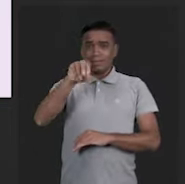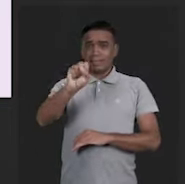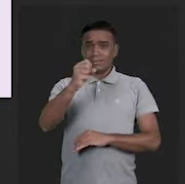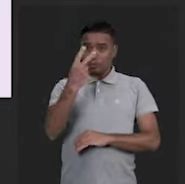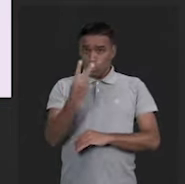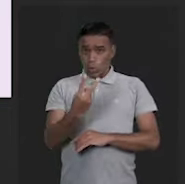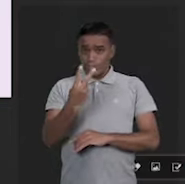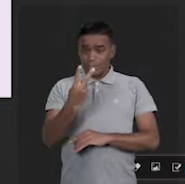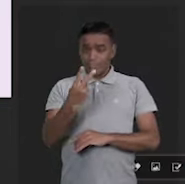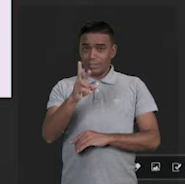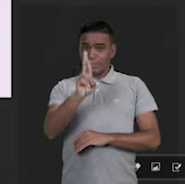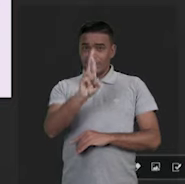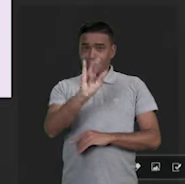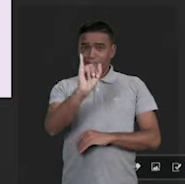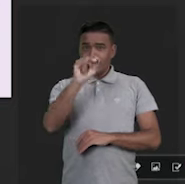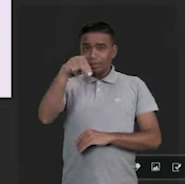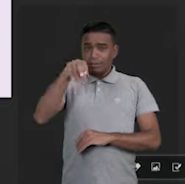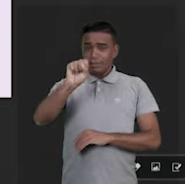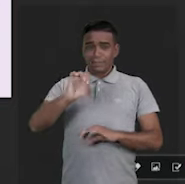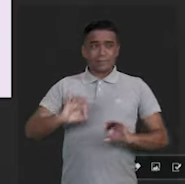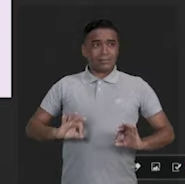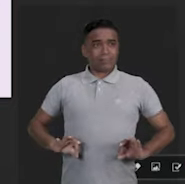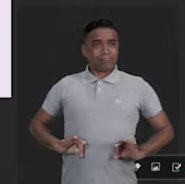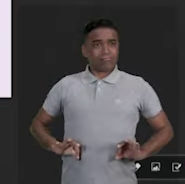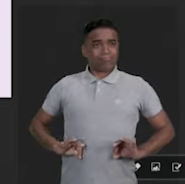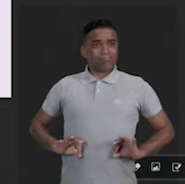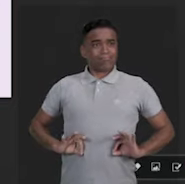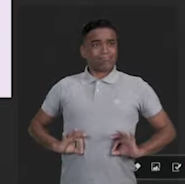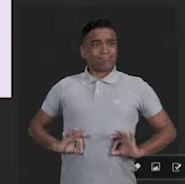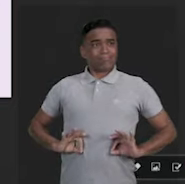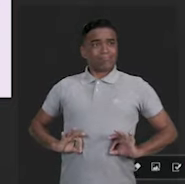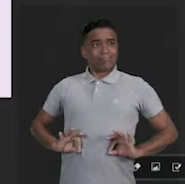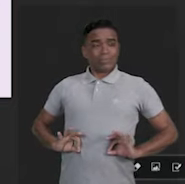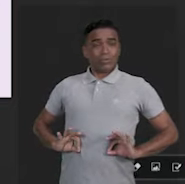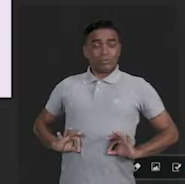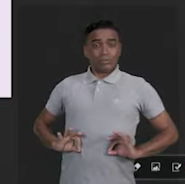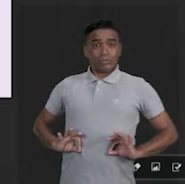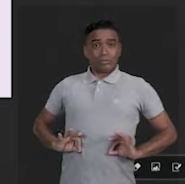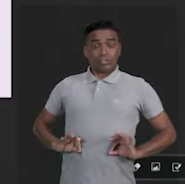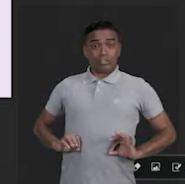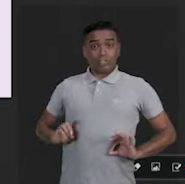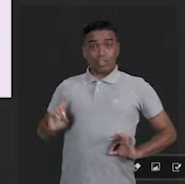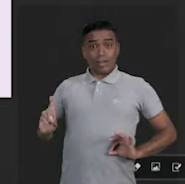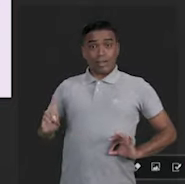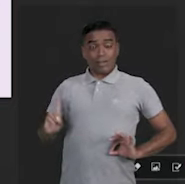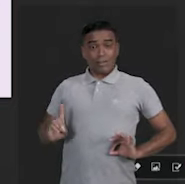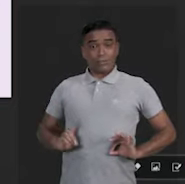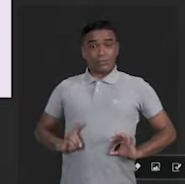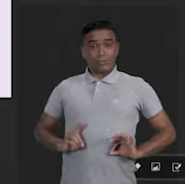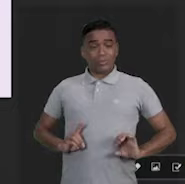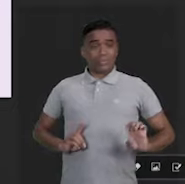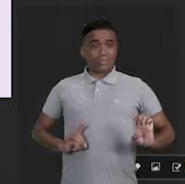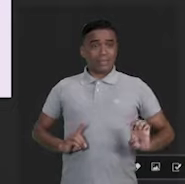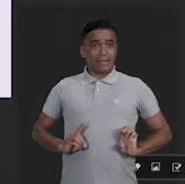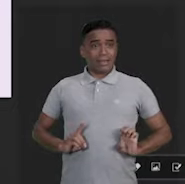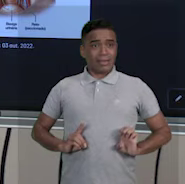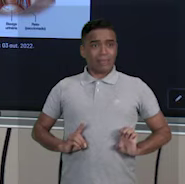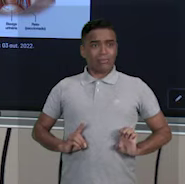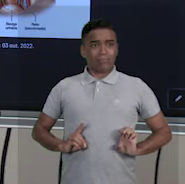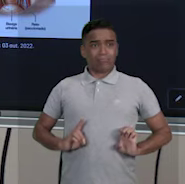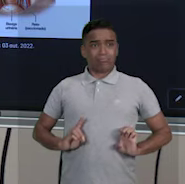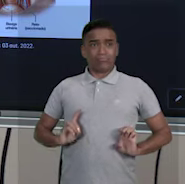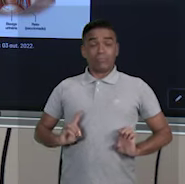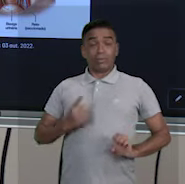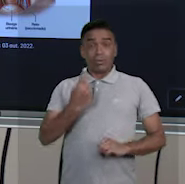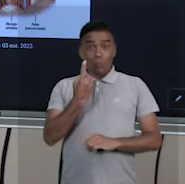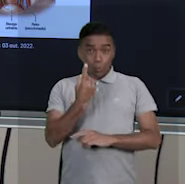rins, estão situados, né, na região dorsal, aqui o rim direito e o rim esquerdo. Lembrando que um